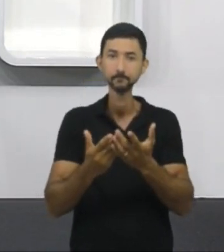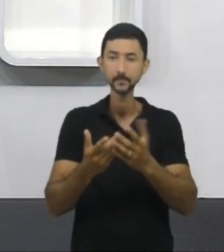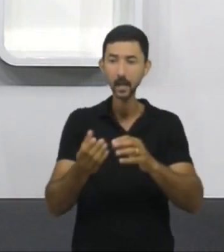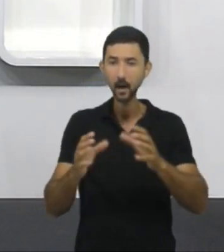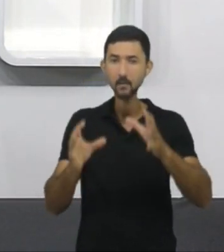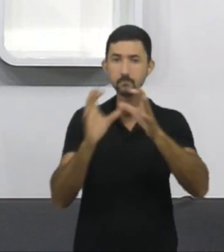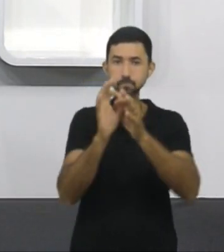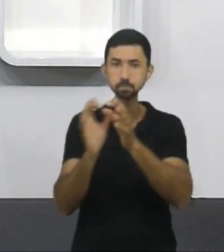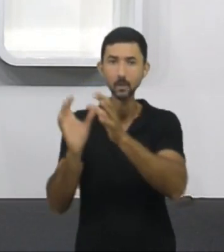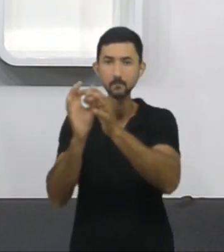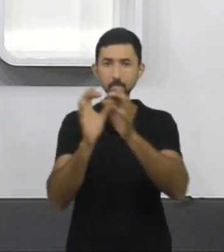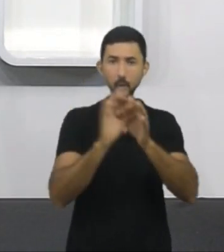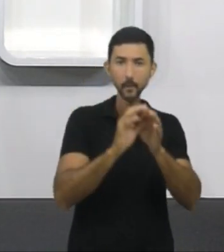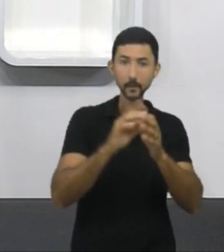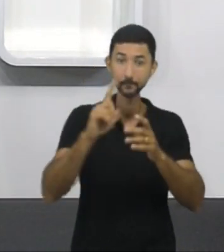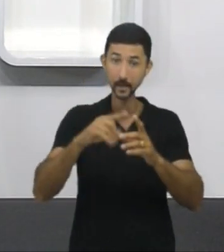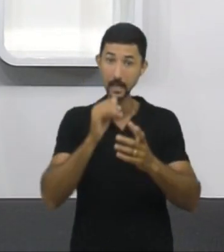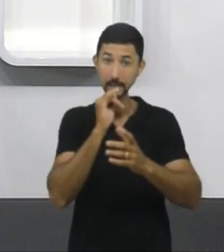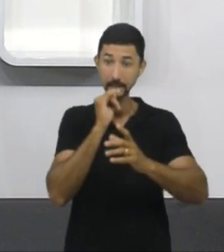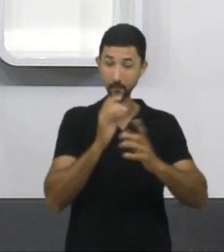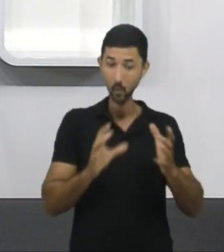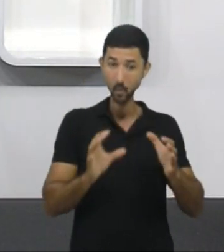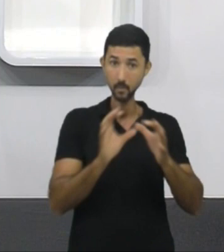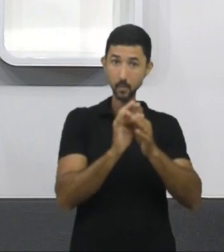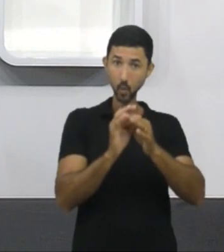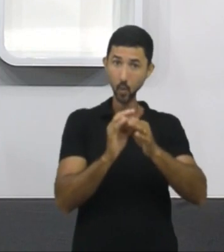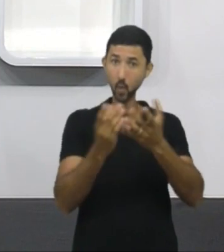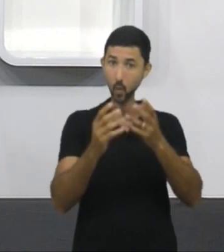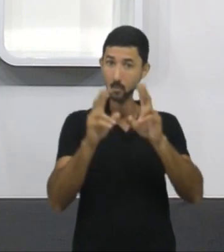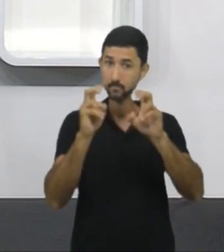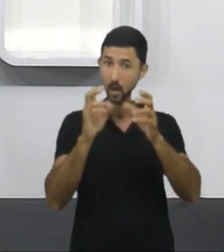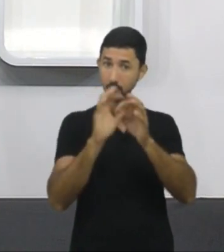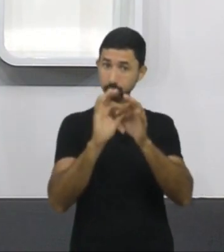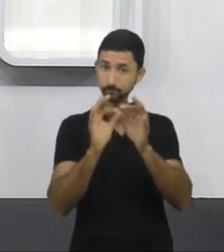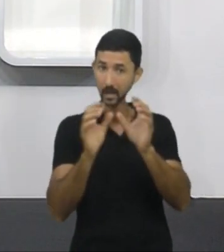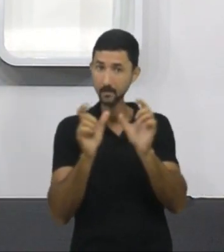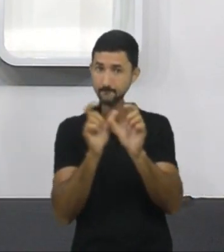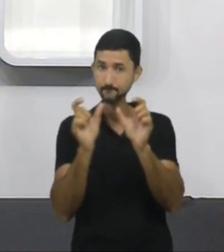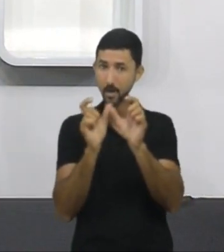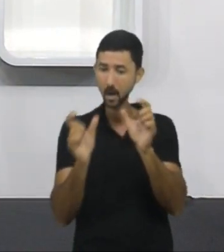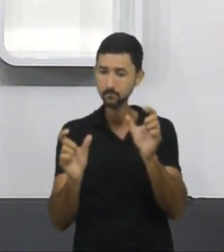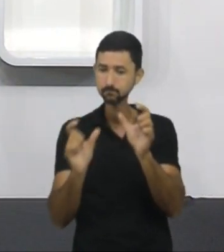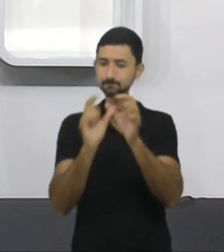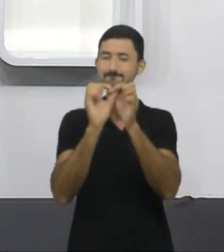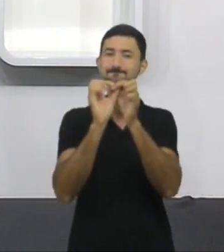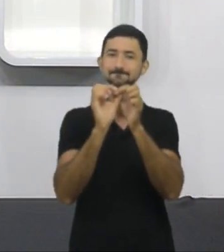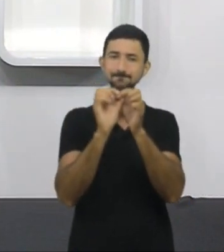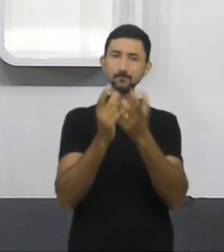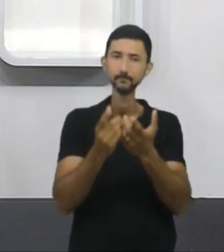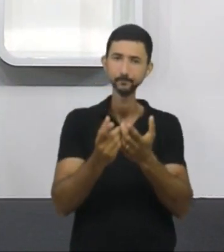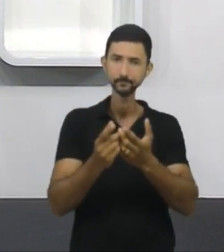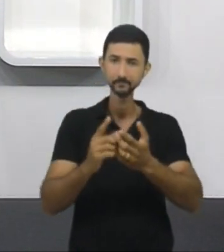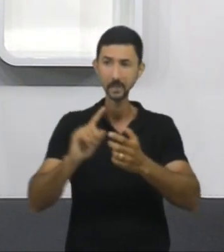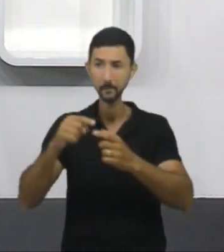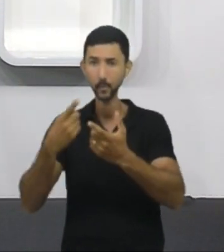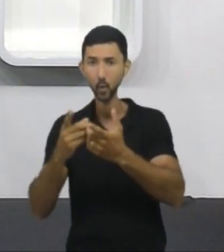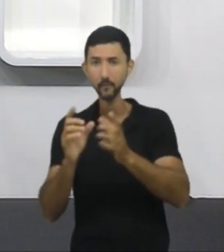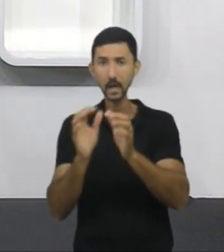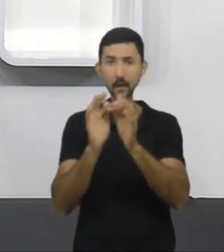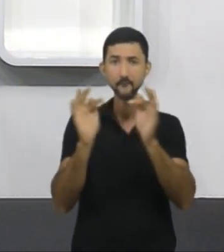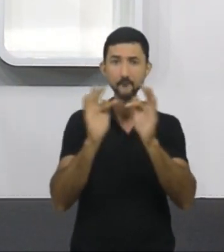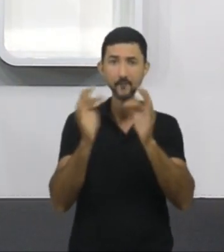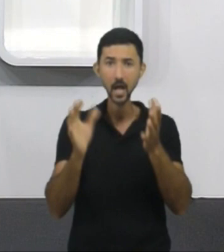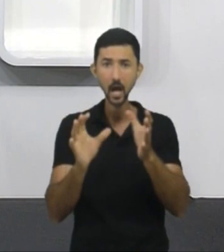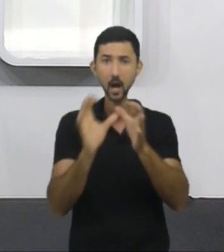As conjunções, elas ora vão ligar termos que estão dentro de uma mesma oração, horas elas